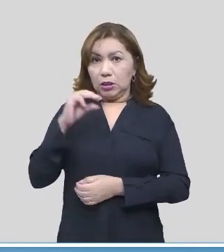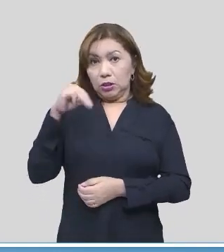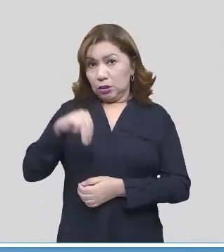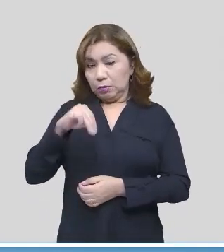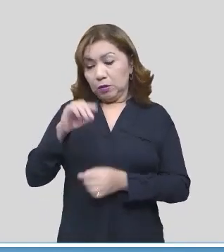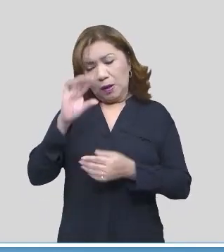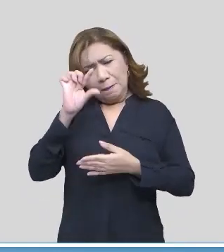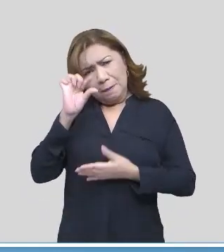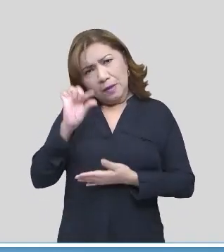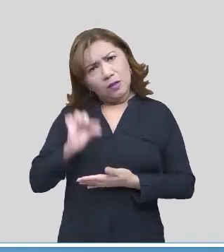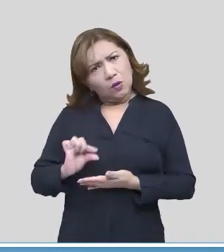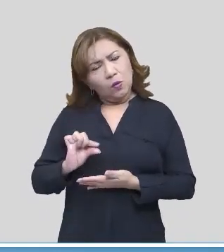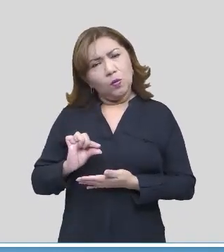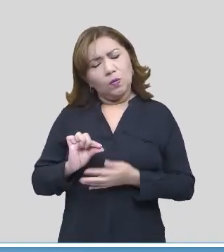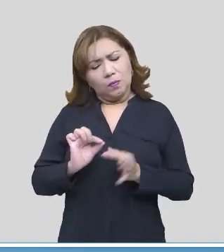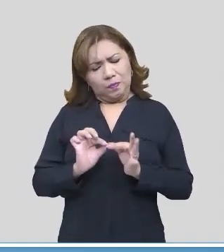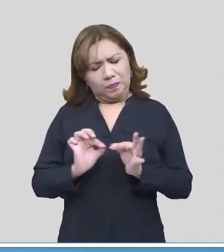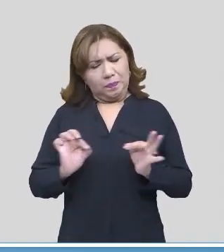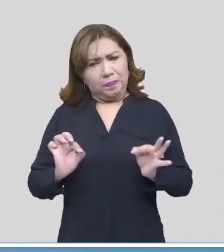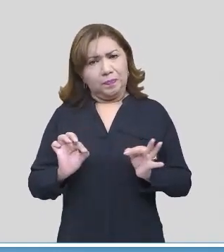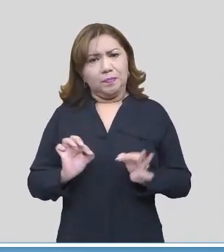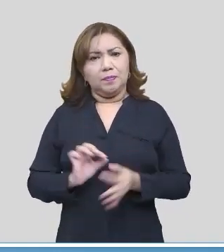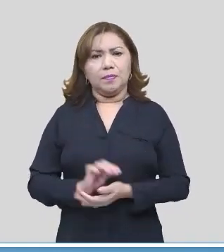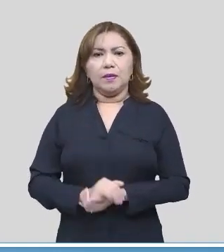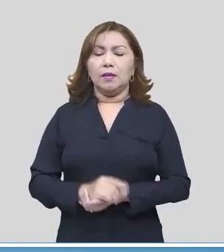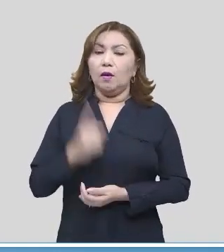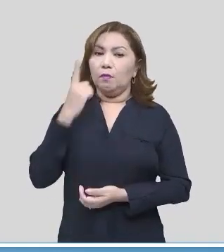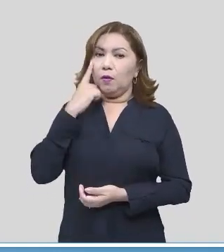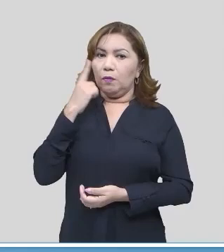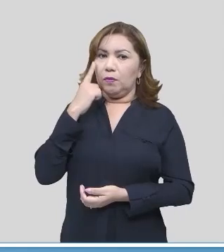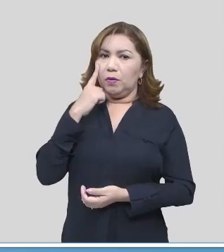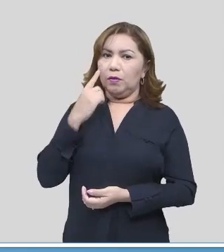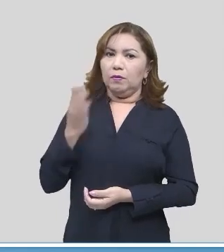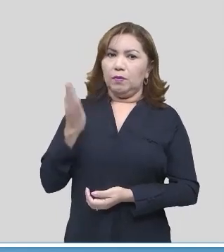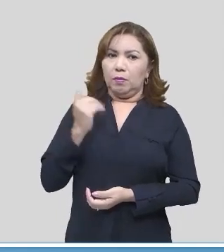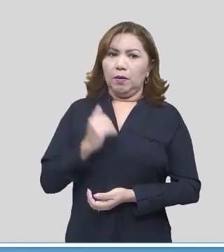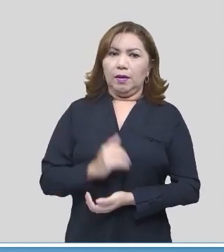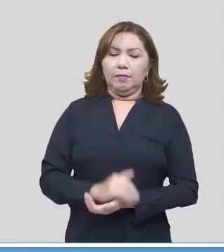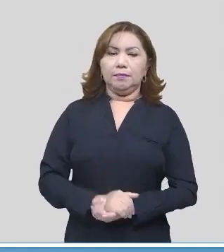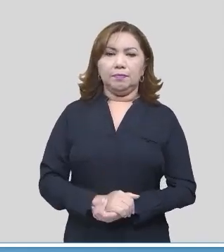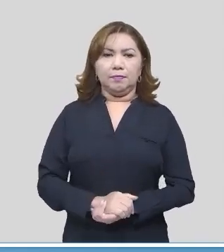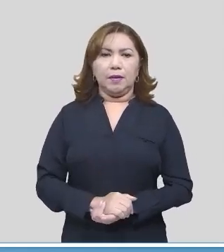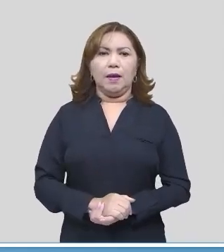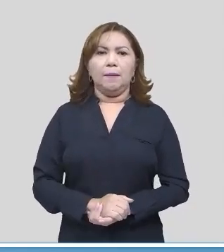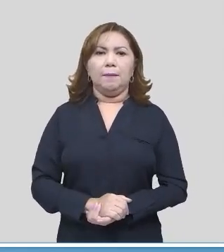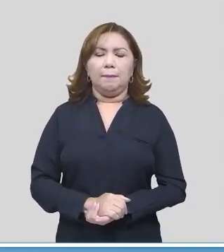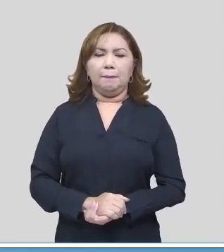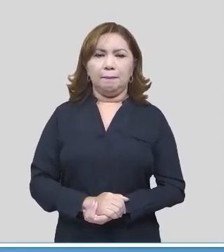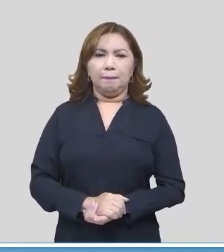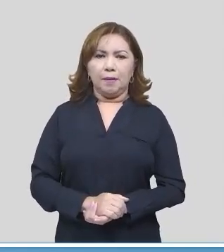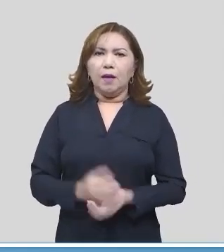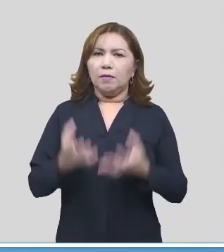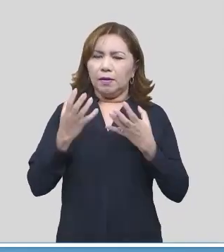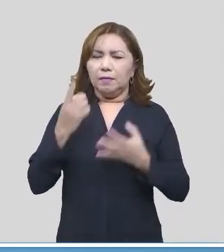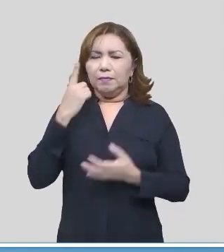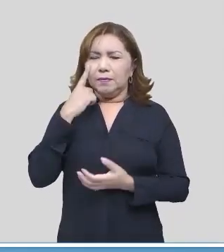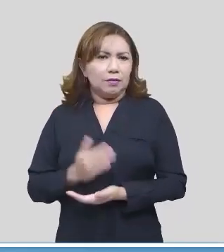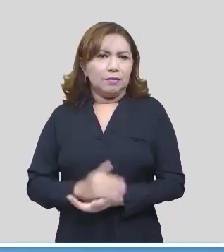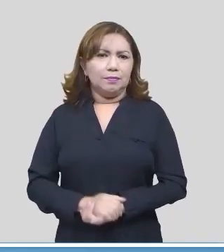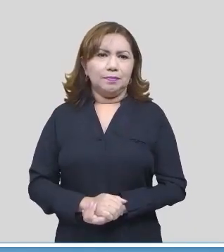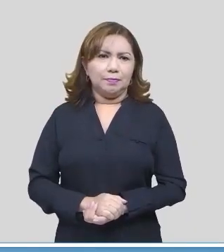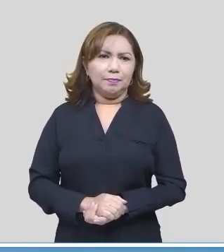que o metro. Atenção, vamos comigo agora para os desafios. Quero ouvir as respostas de vocês.